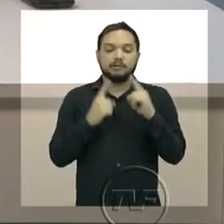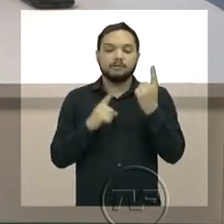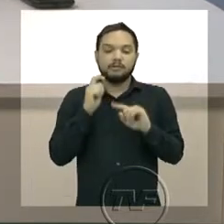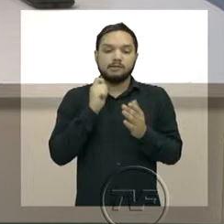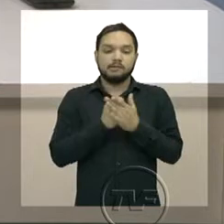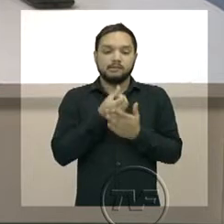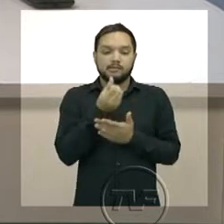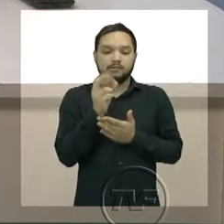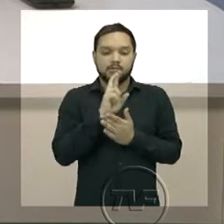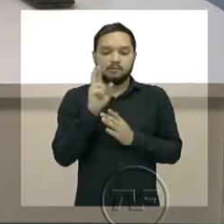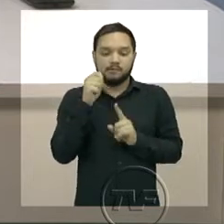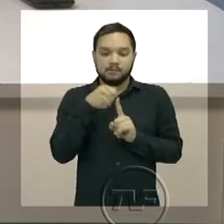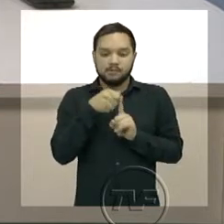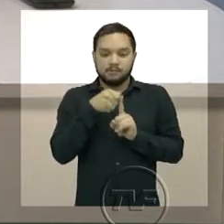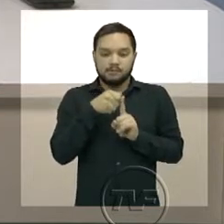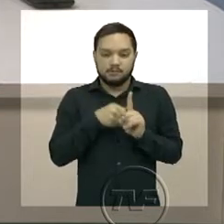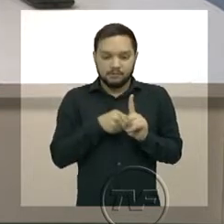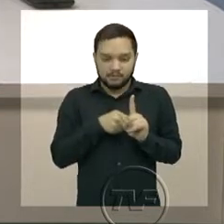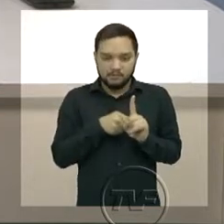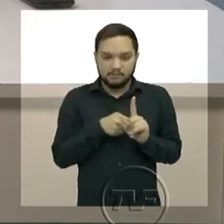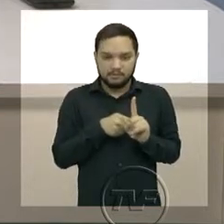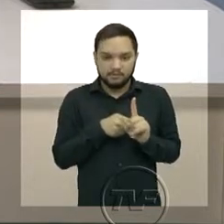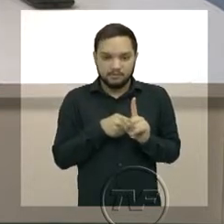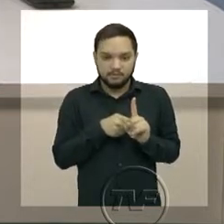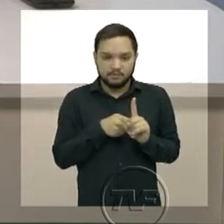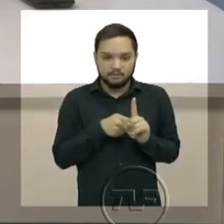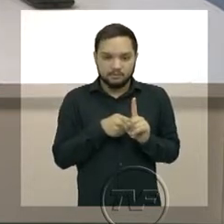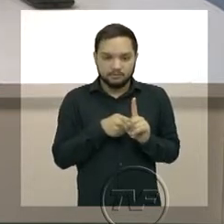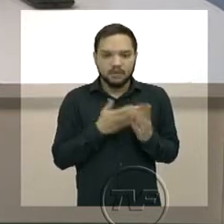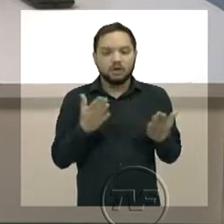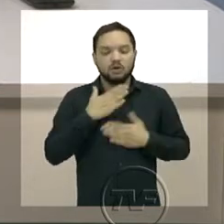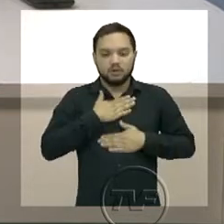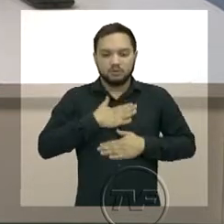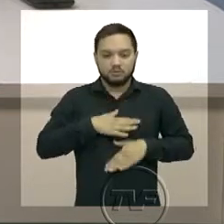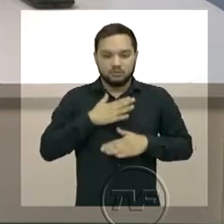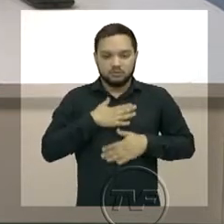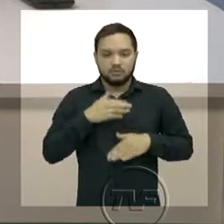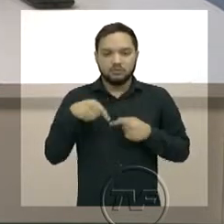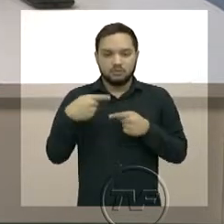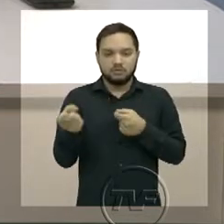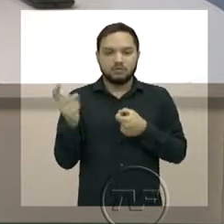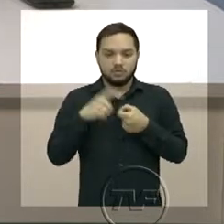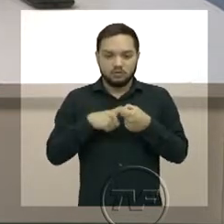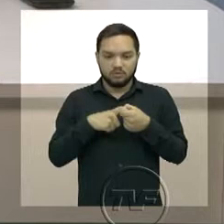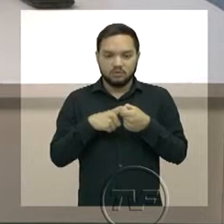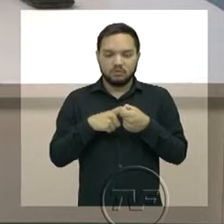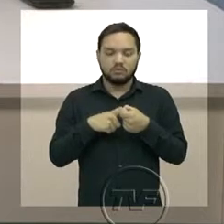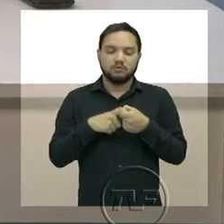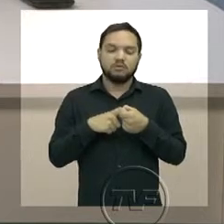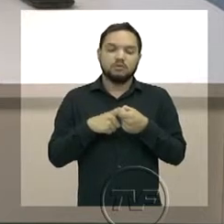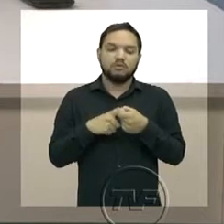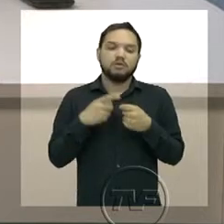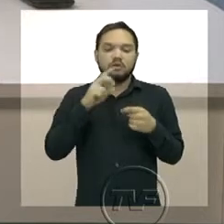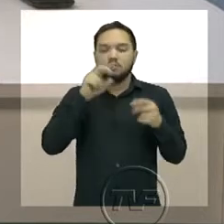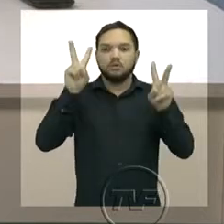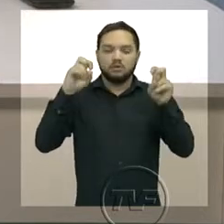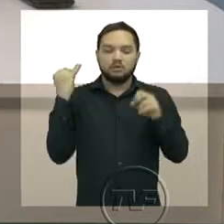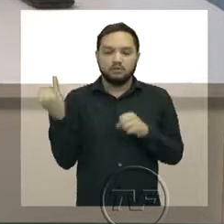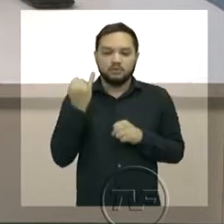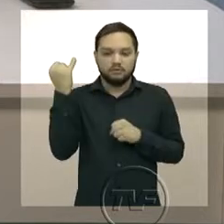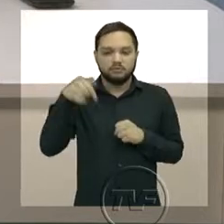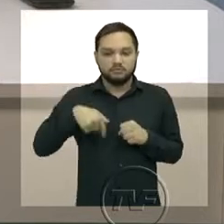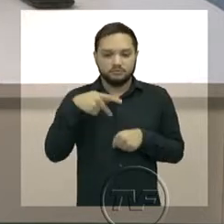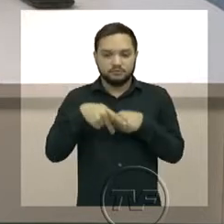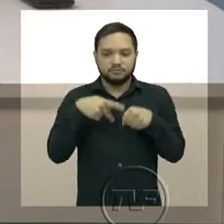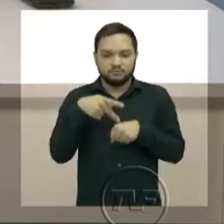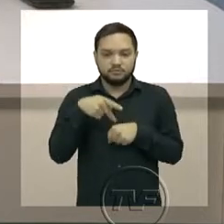inclusive. Que loucura, né, Paulo? Nós vamos para um rápido intervalo. Voltaremos a falar sobre este e outros temas importantes para o país,